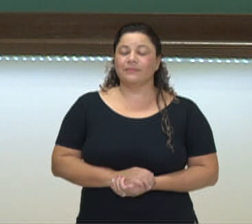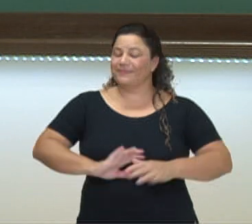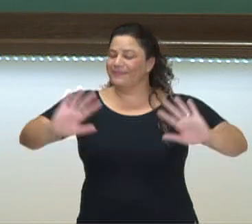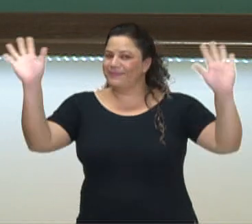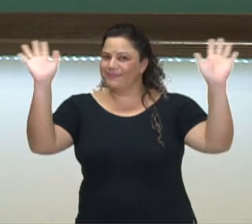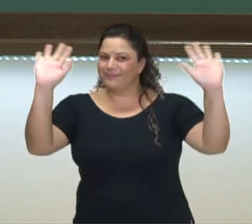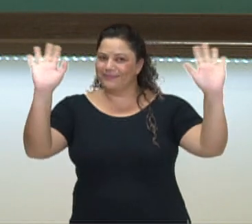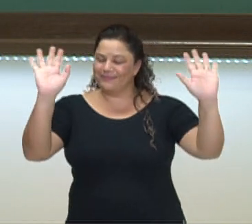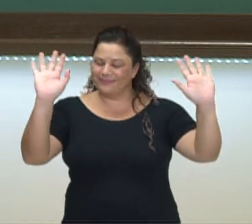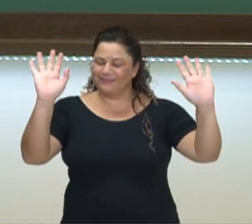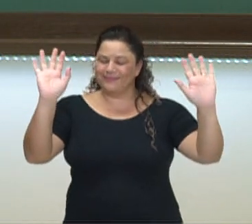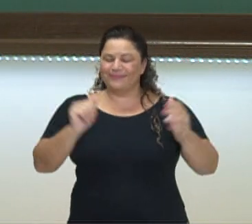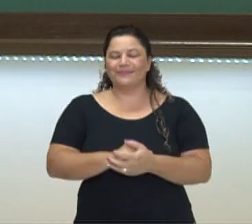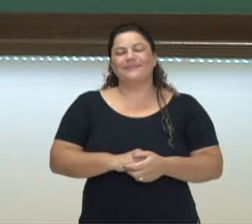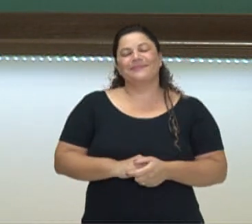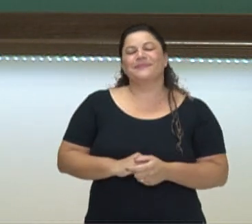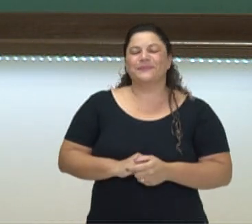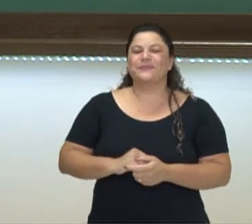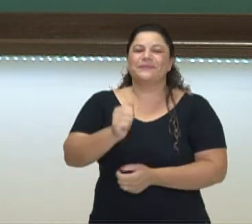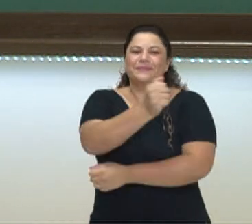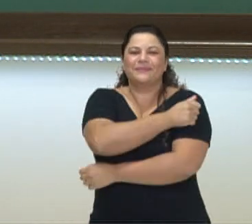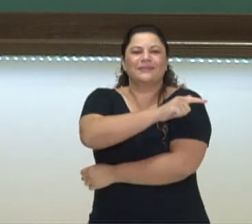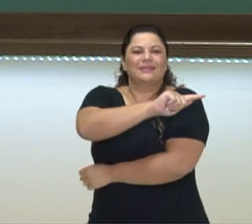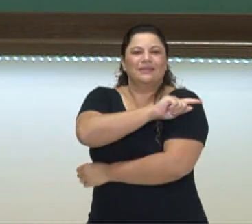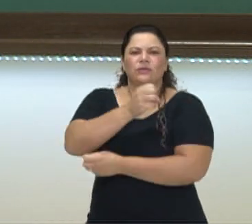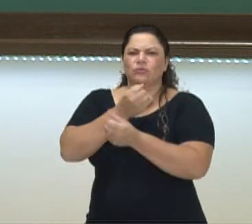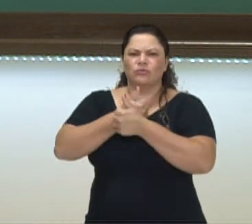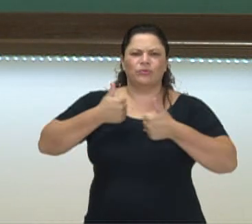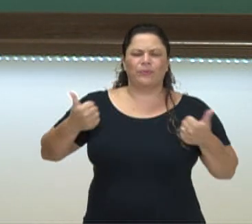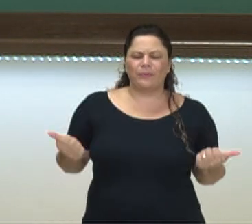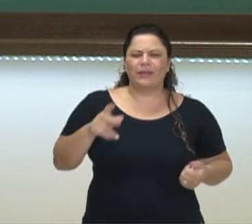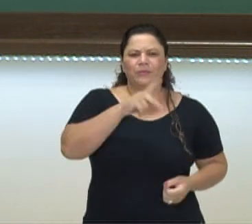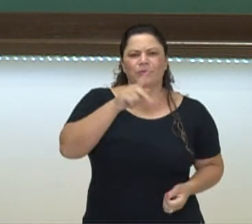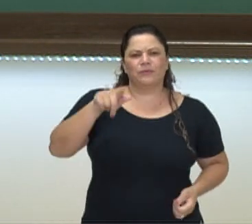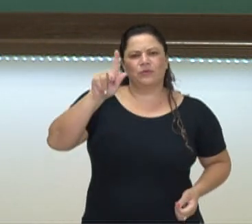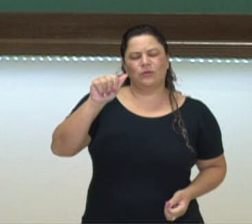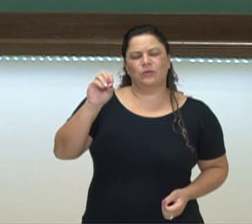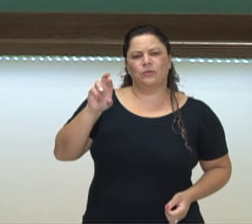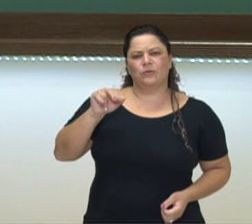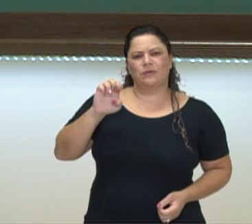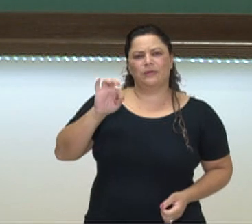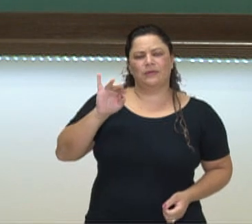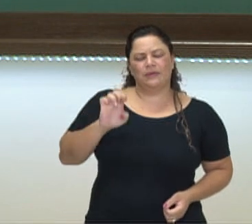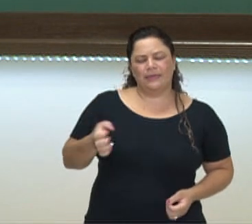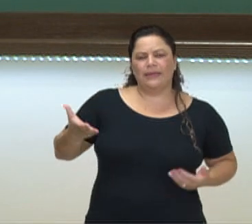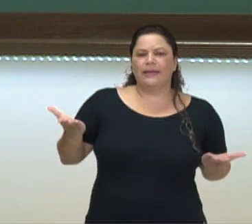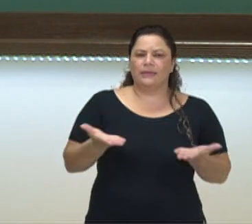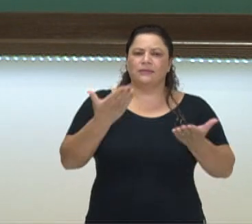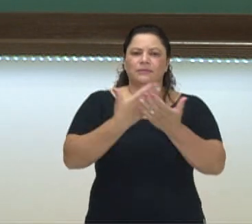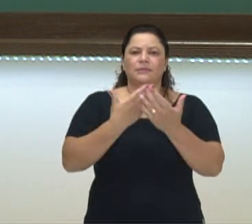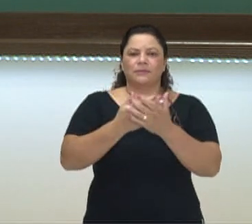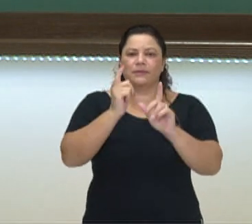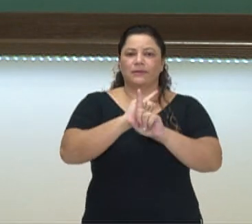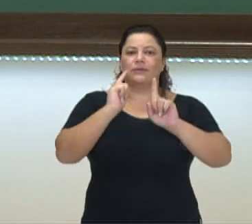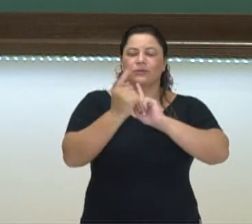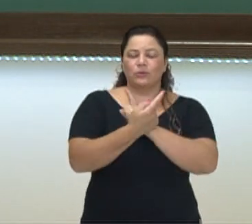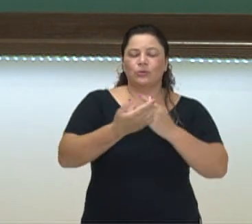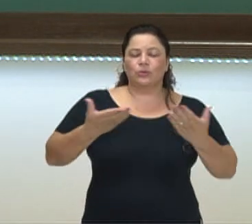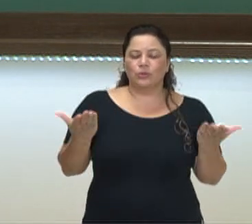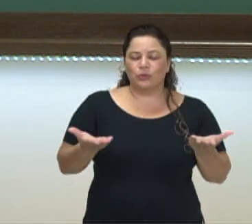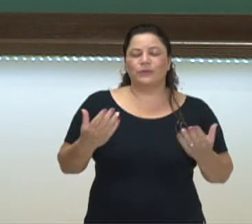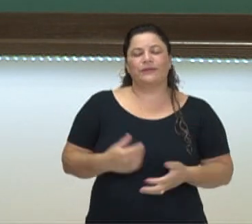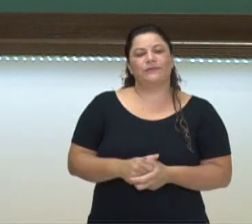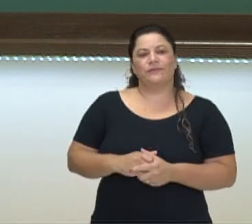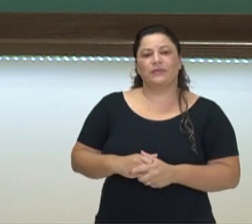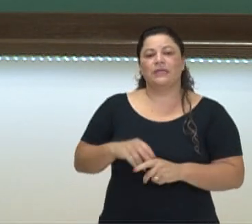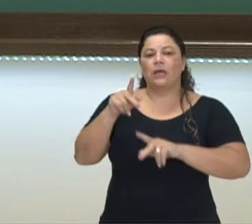Olá, meus queridos alunos do 7º ano, tudo bem com vocês? Eu sou a professora Gorete Wozniak, estamos aqui para uma aula de Geografia e vamos falar